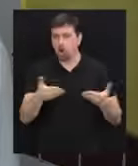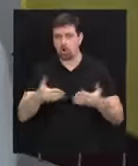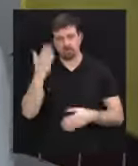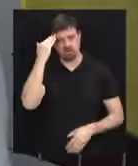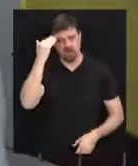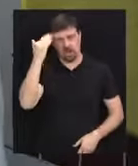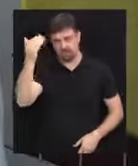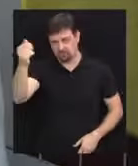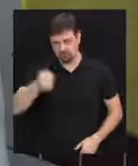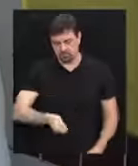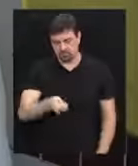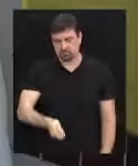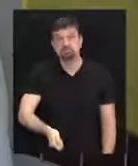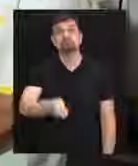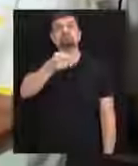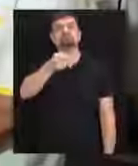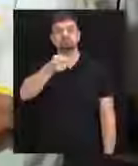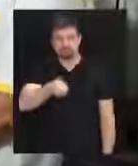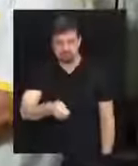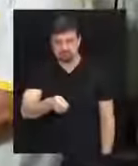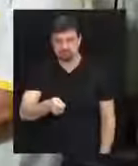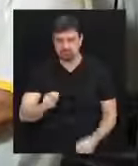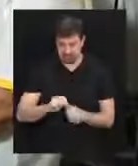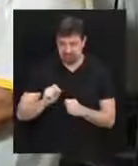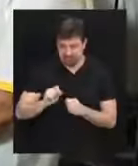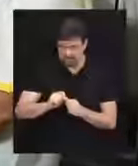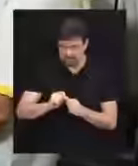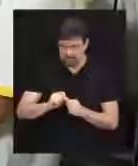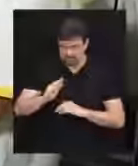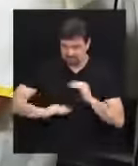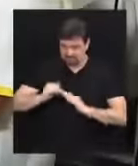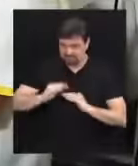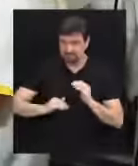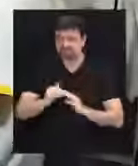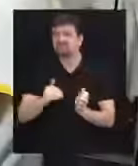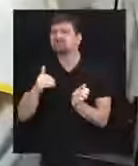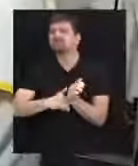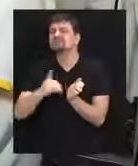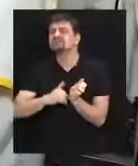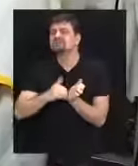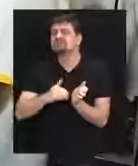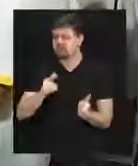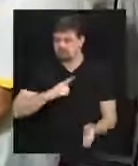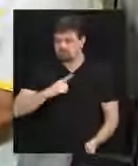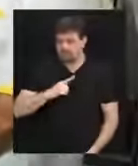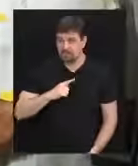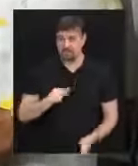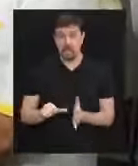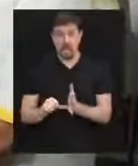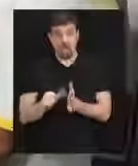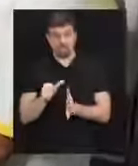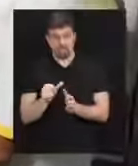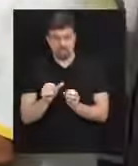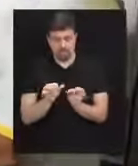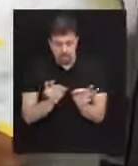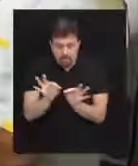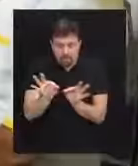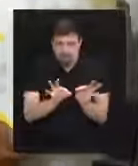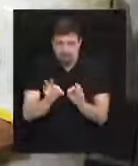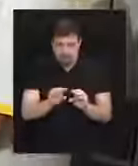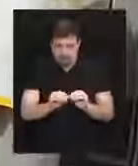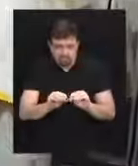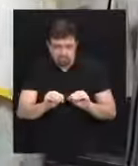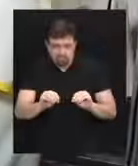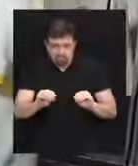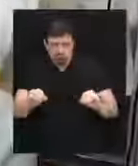panqueca é um prato comercial. Então, vamos fazer? Vamos. O primeiro da panqueca, o que a gente tem que fazer, Manuel? Primeiro a gente tem que preparar a massa. E